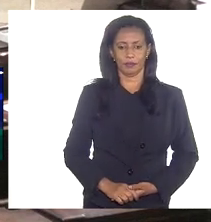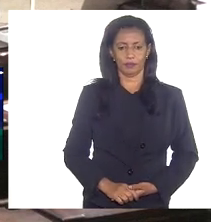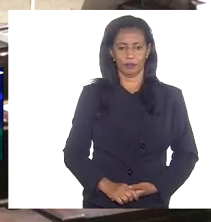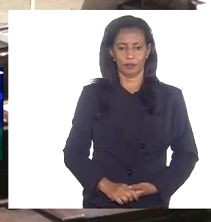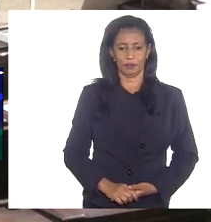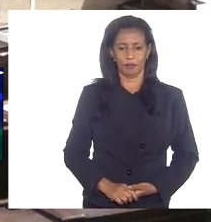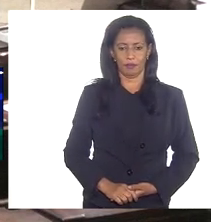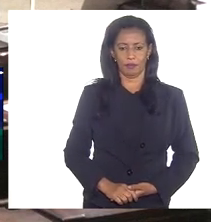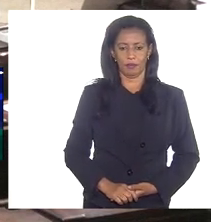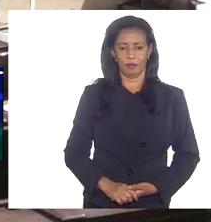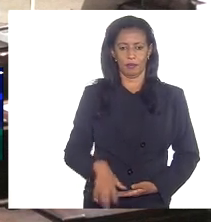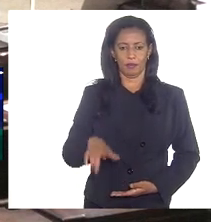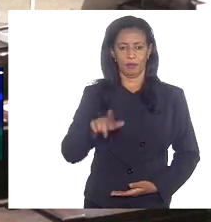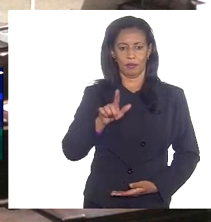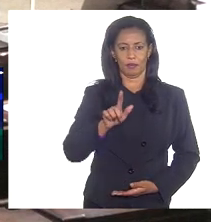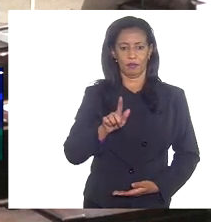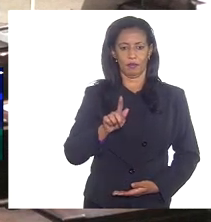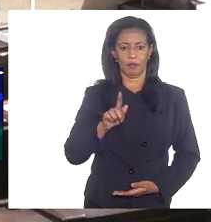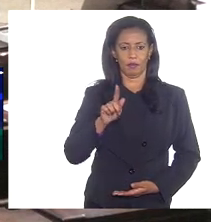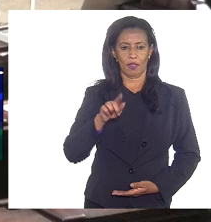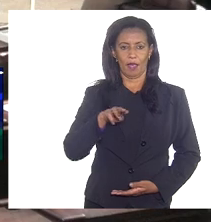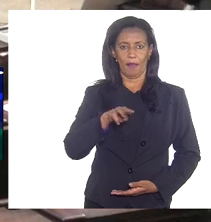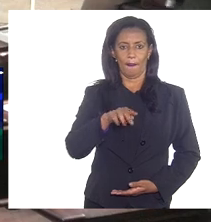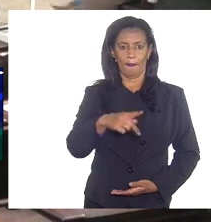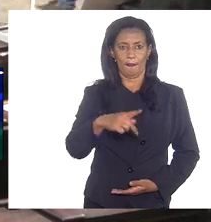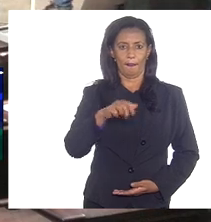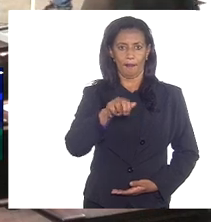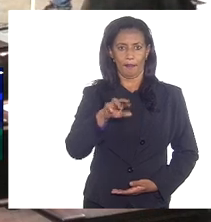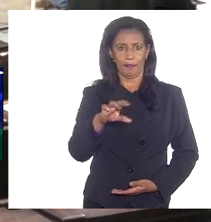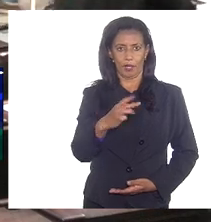Deputado Márcio Gualberto. Deputado Márcio Pacheco.